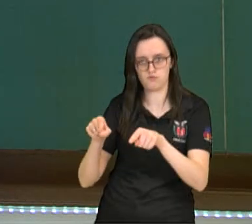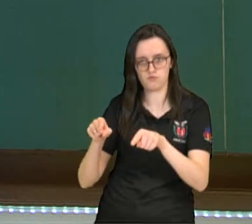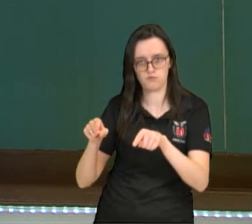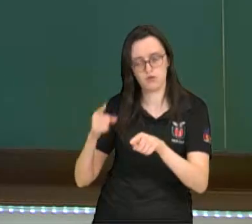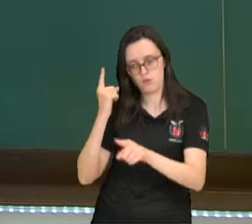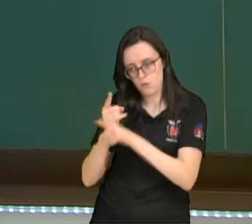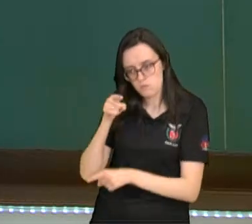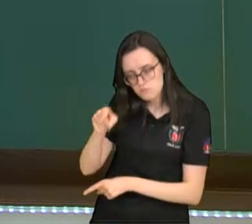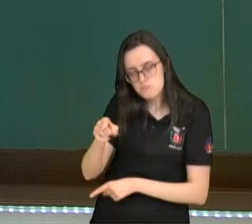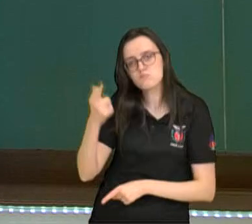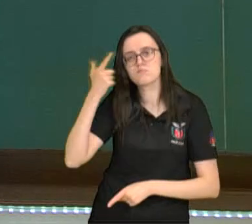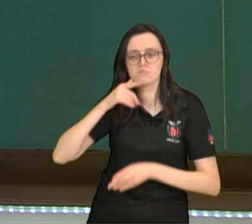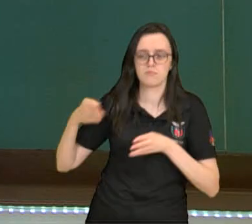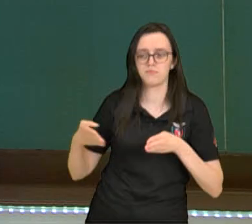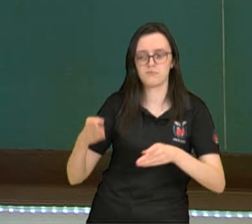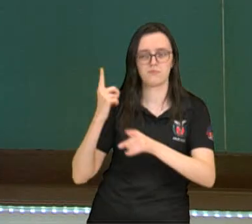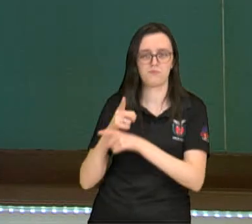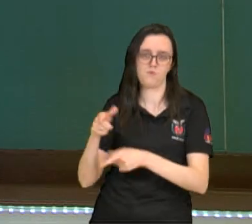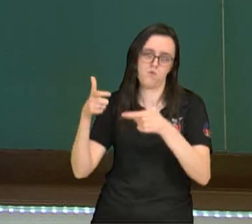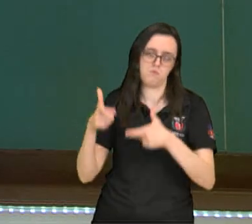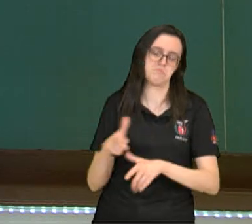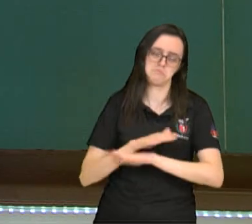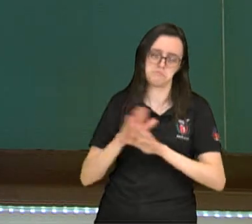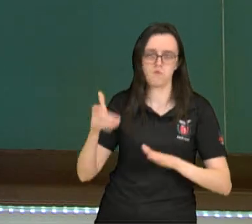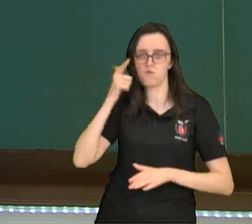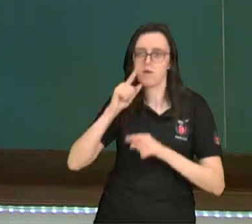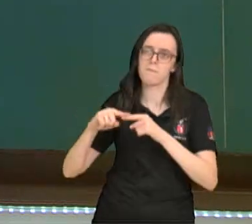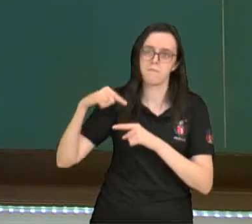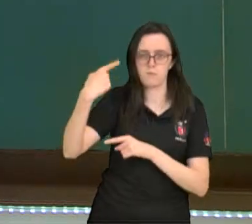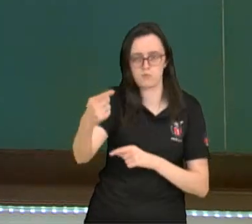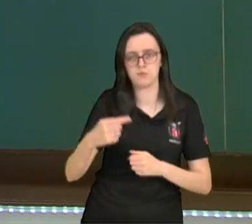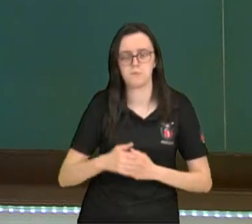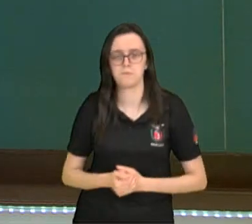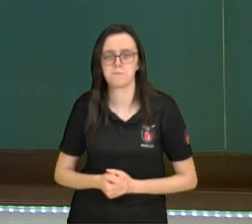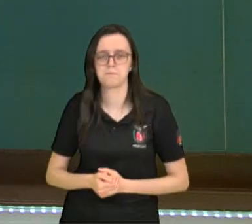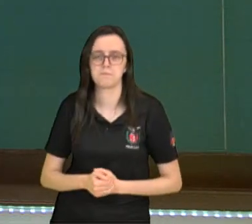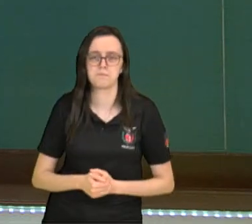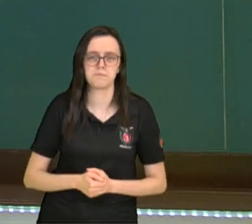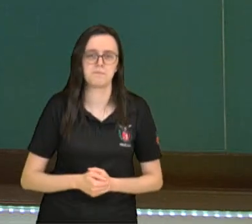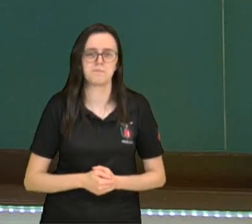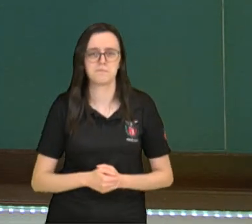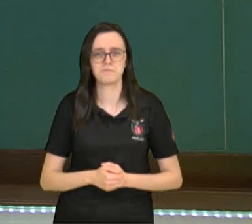isso aqui, você conseguiu chegar naquele ponto de controle e já pode ir para o próximo.